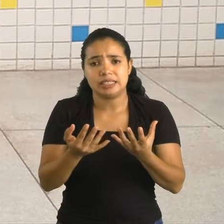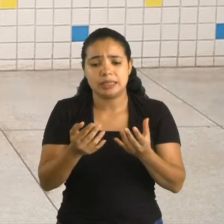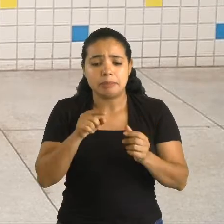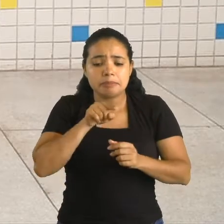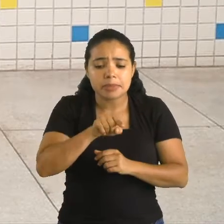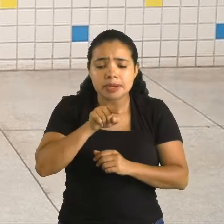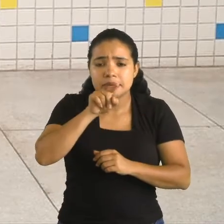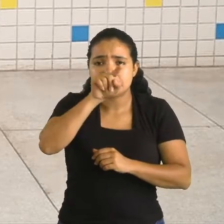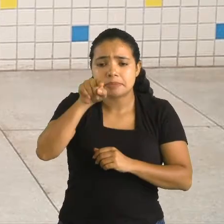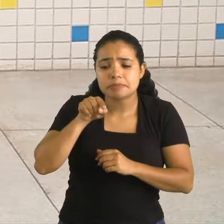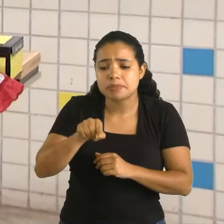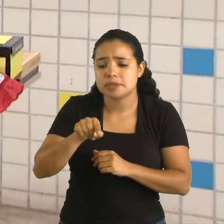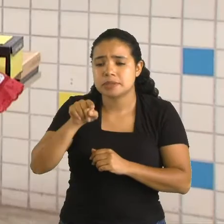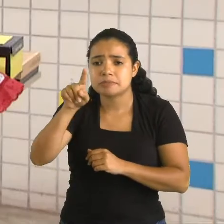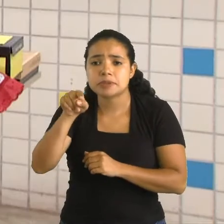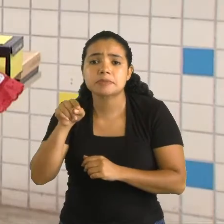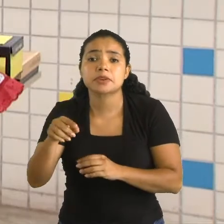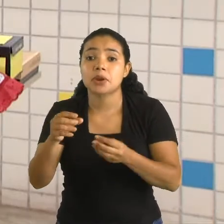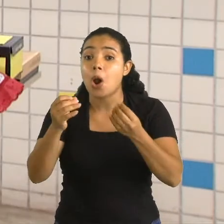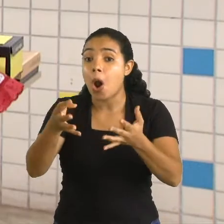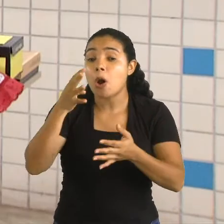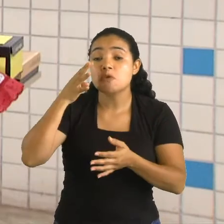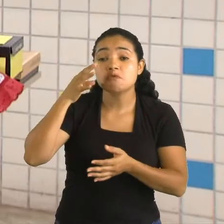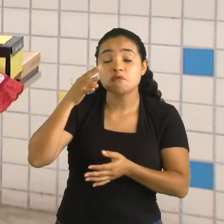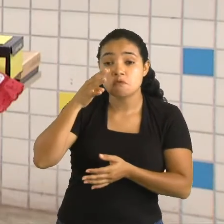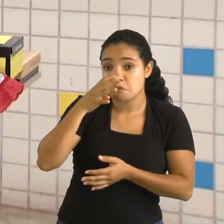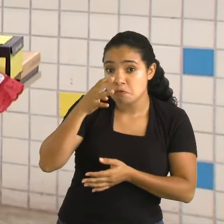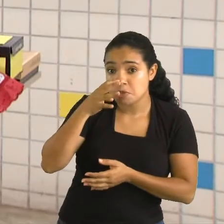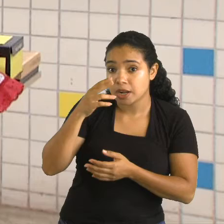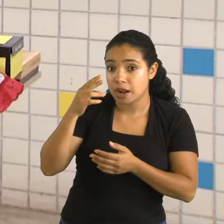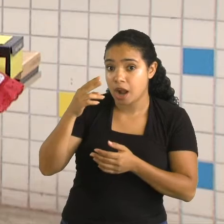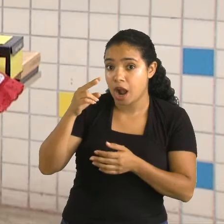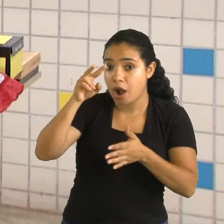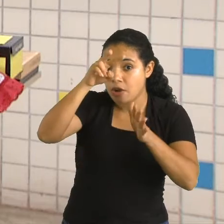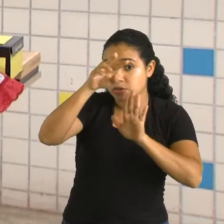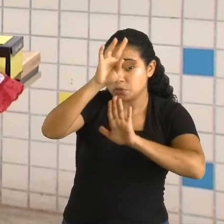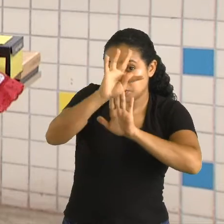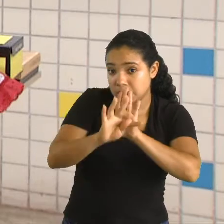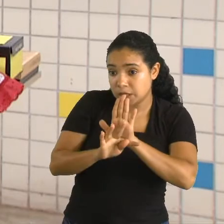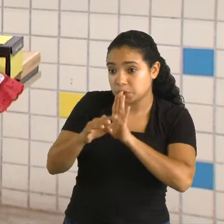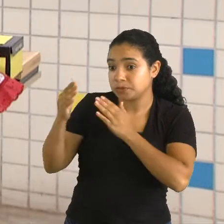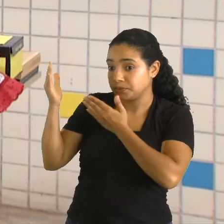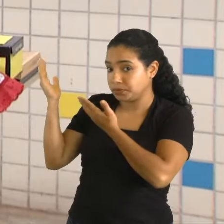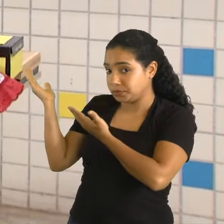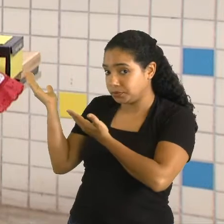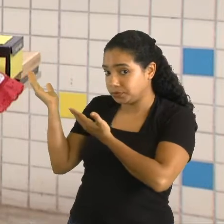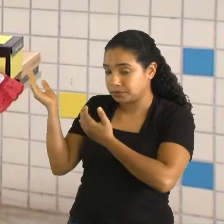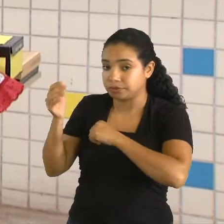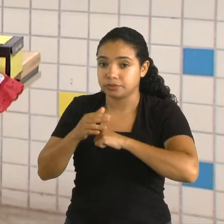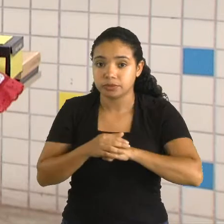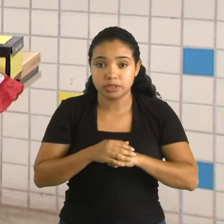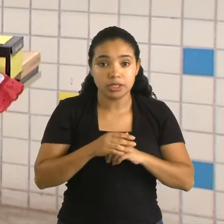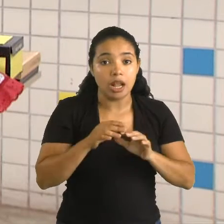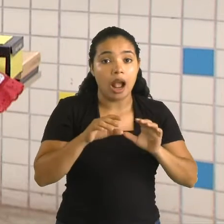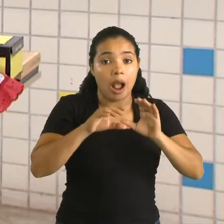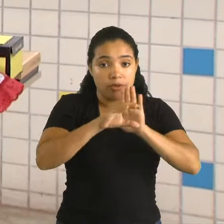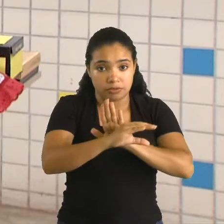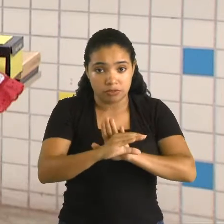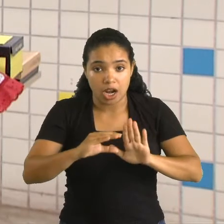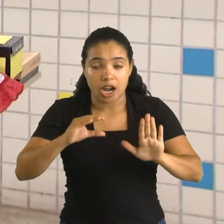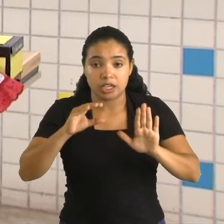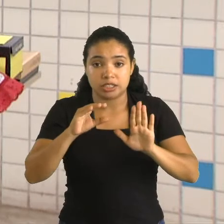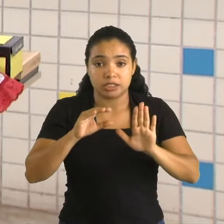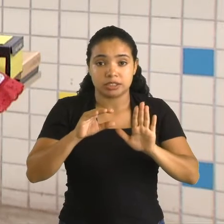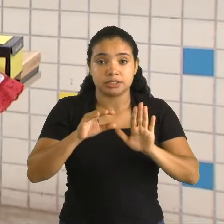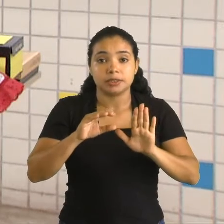pontuação? Vamos observar essas frases, acompanhe comigo na tela. A mesma frase, porém com